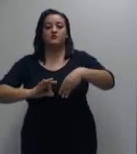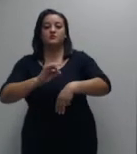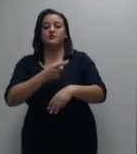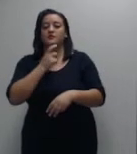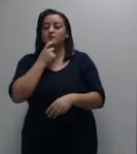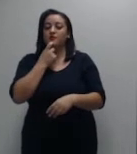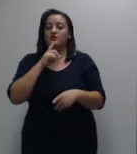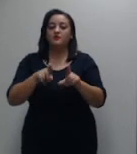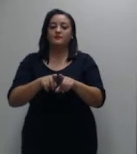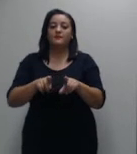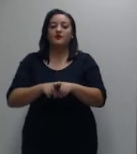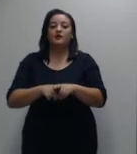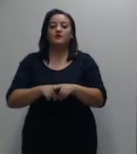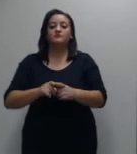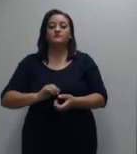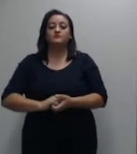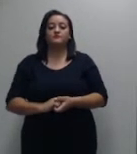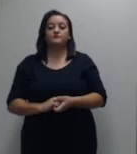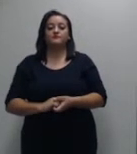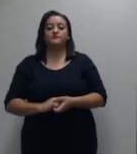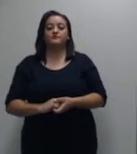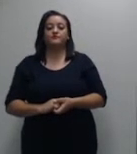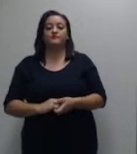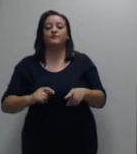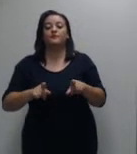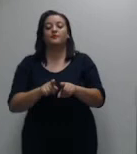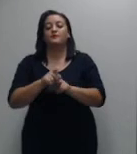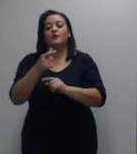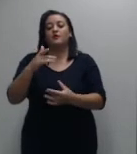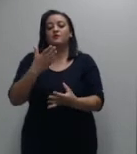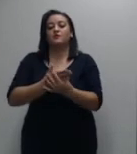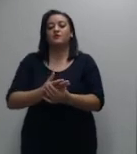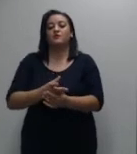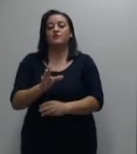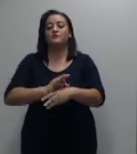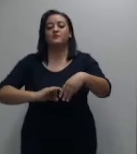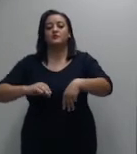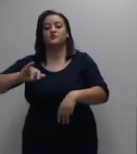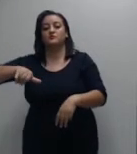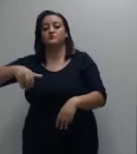filho a mais louca nesse bicho perigoso